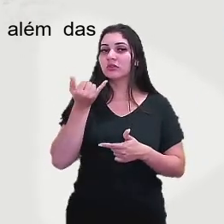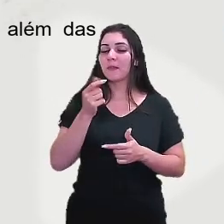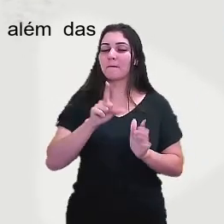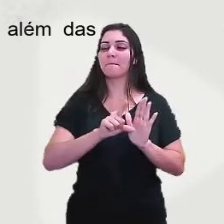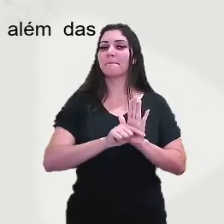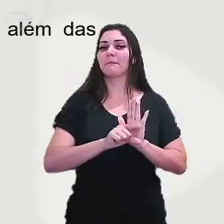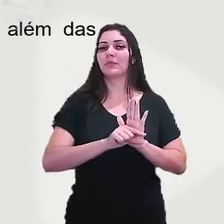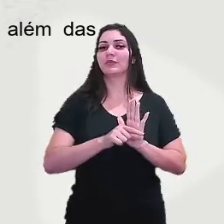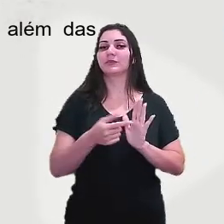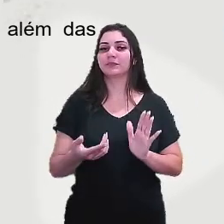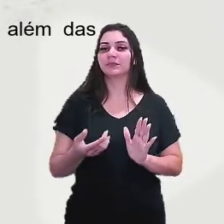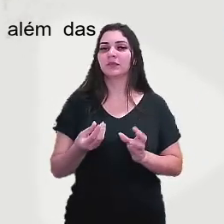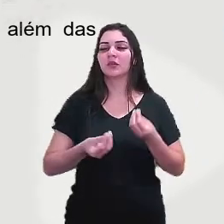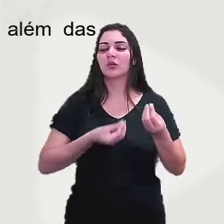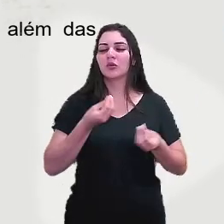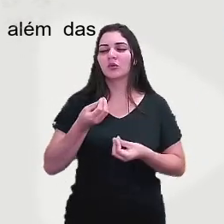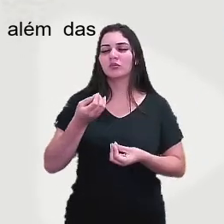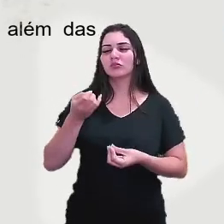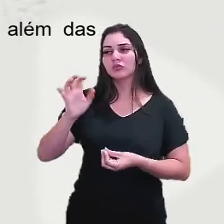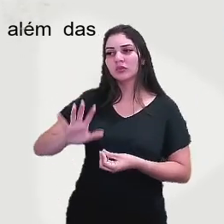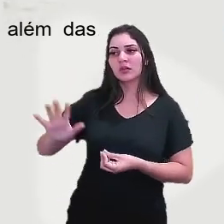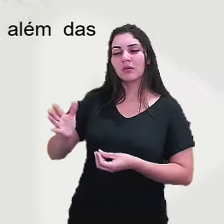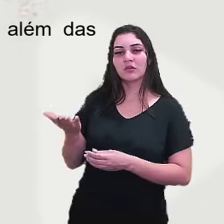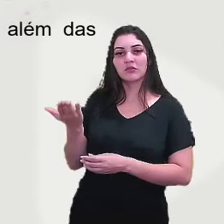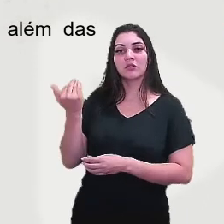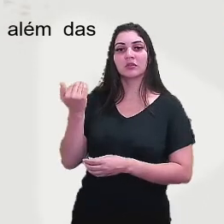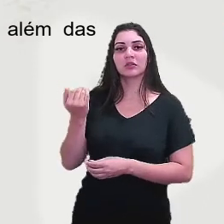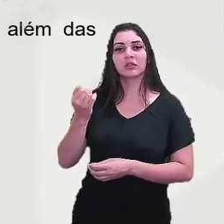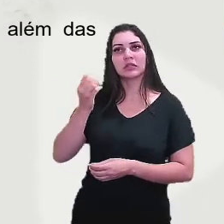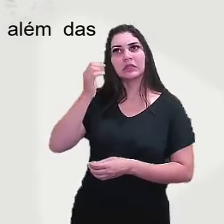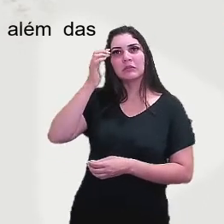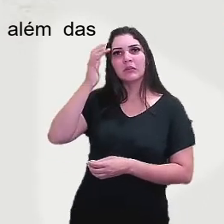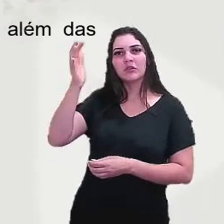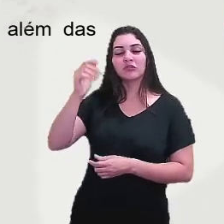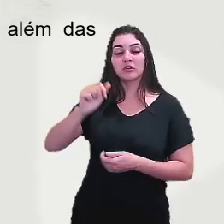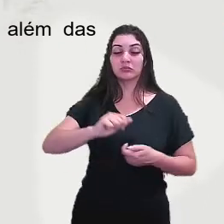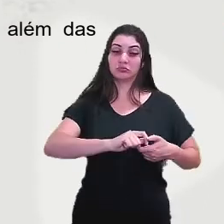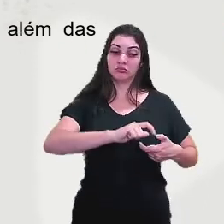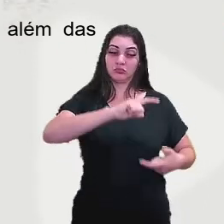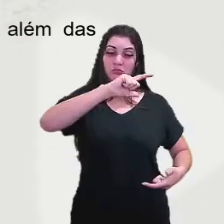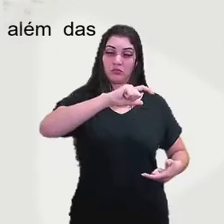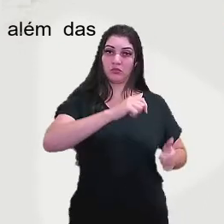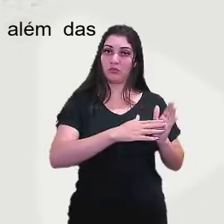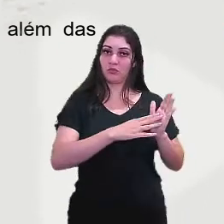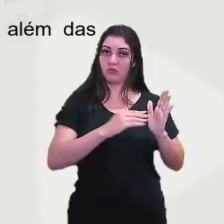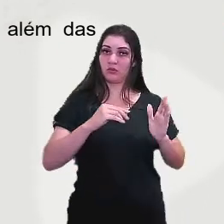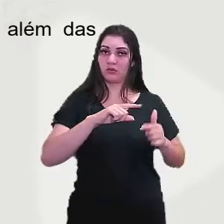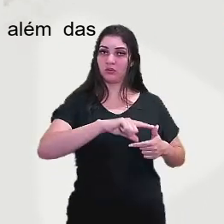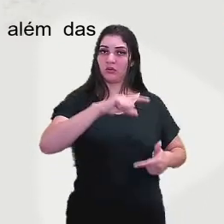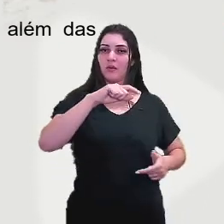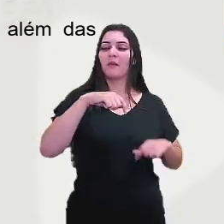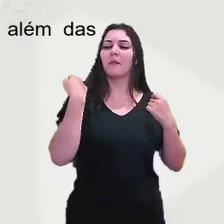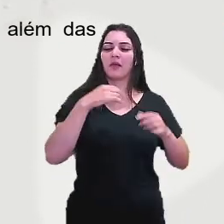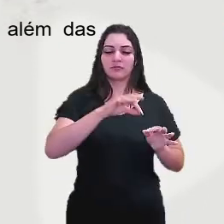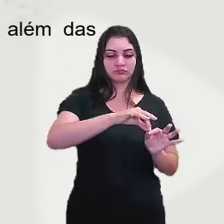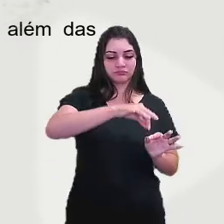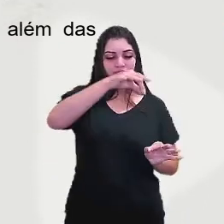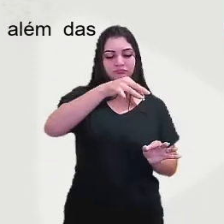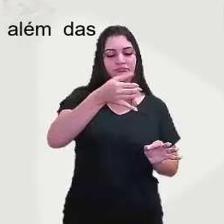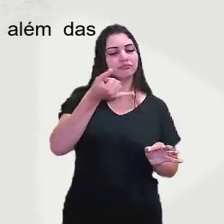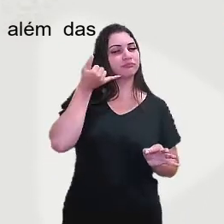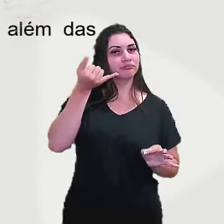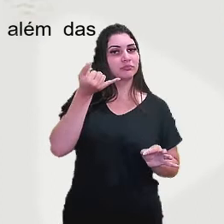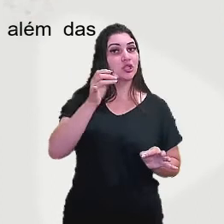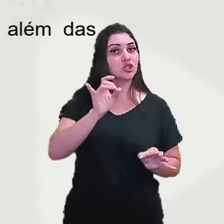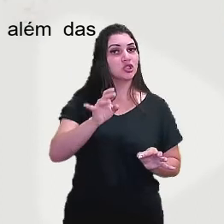pouca. Como eu mostrei na imagem anterior, imagina você sair daquele modelo grande, que precisava de uma antena para ligar, que só